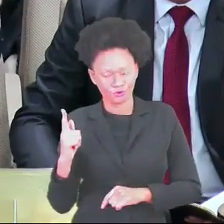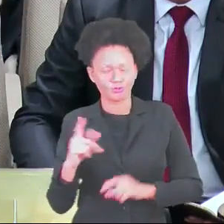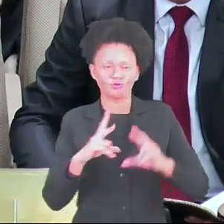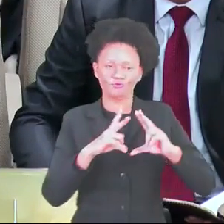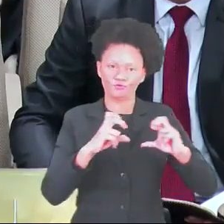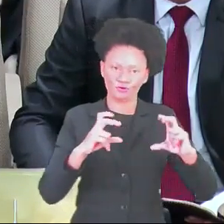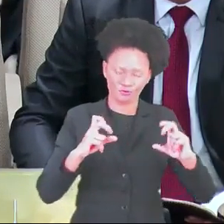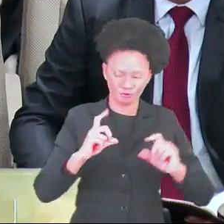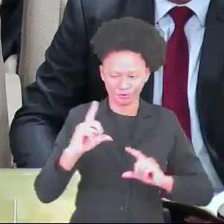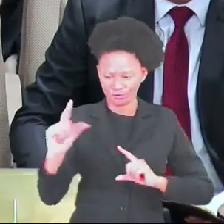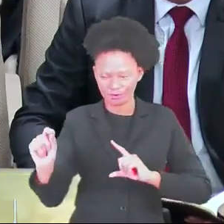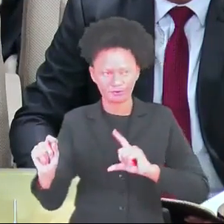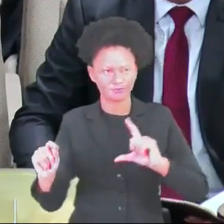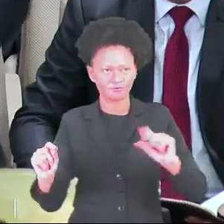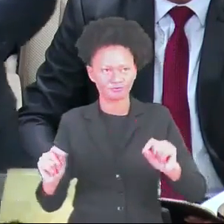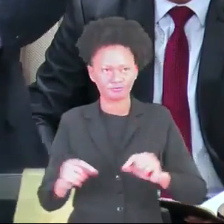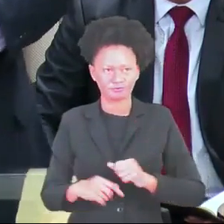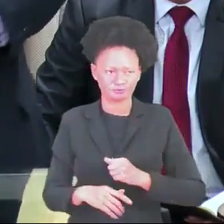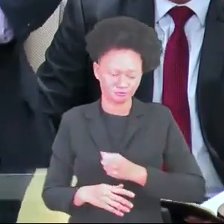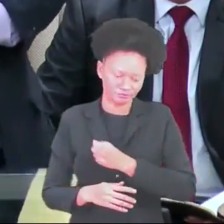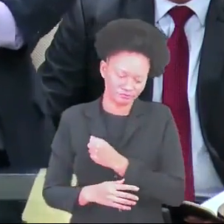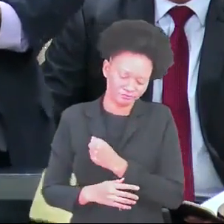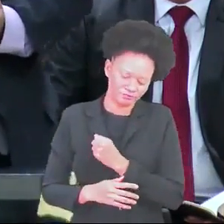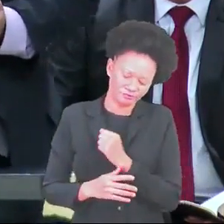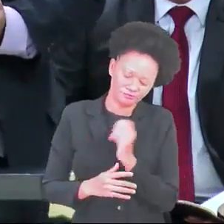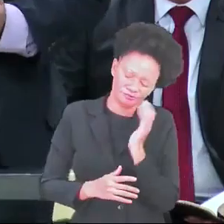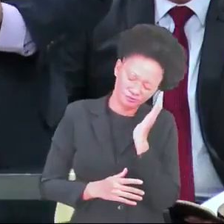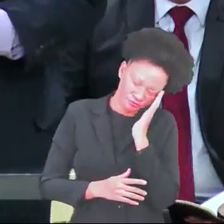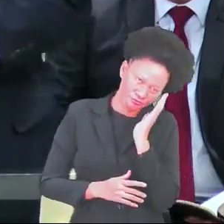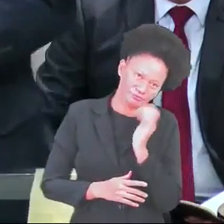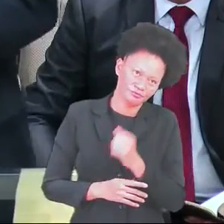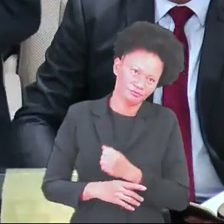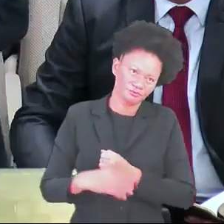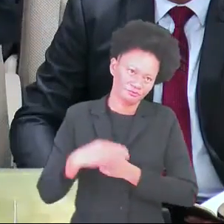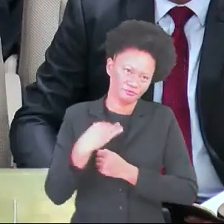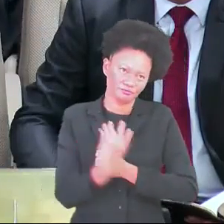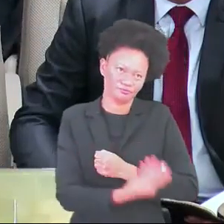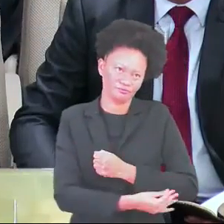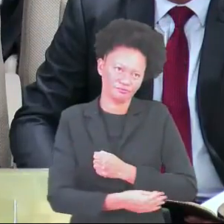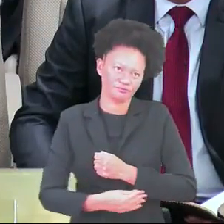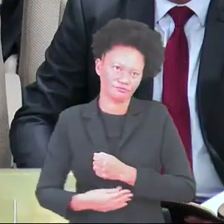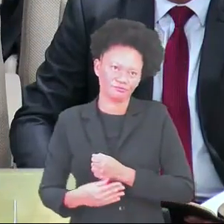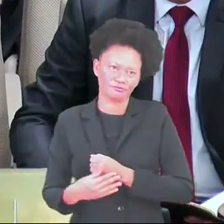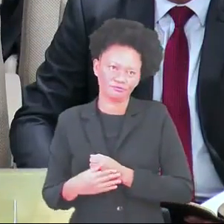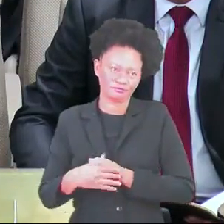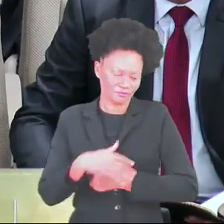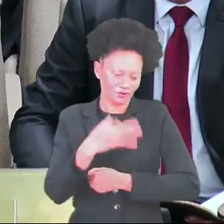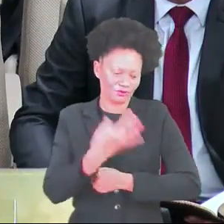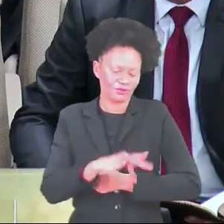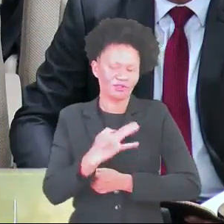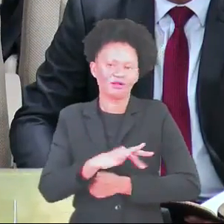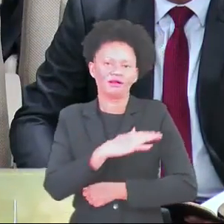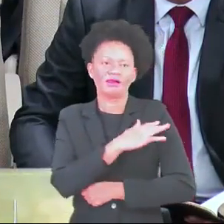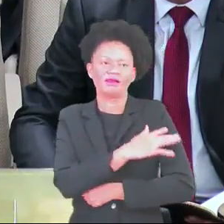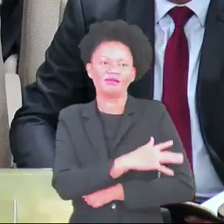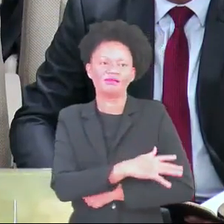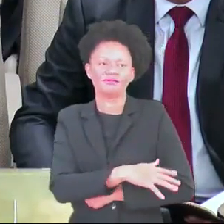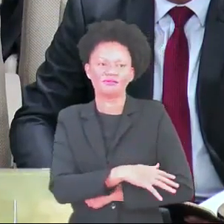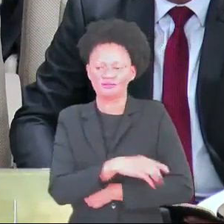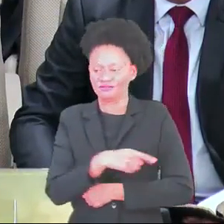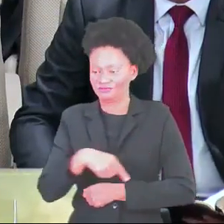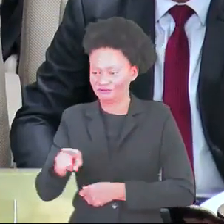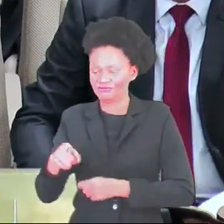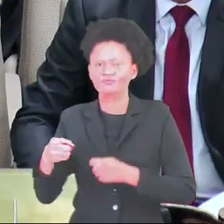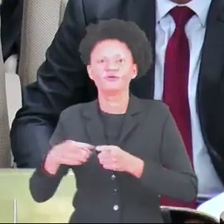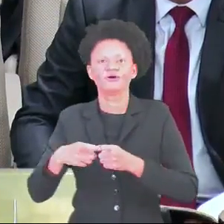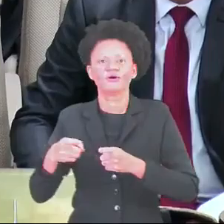Florianópolis. Ele dormiu em cima do braço, que tirou a tipóia e doeu. Aí ele foi no